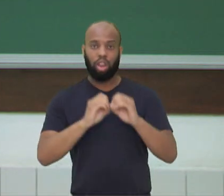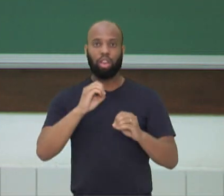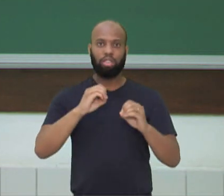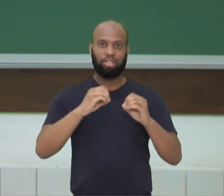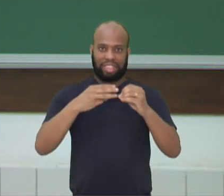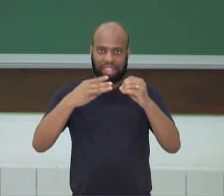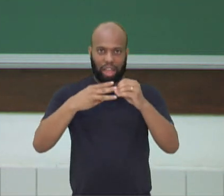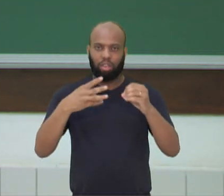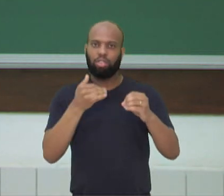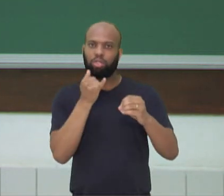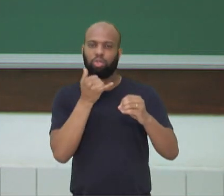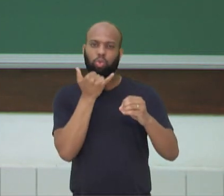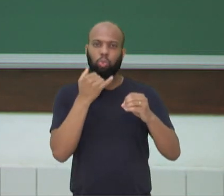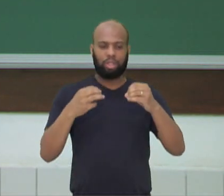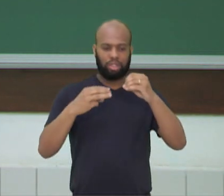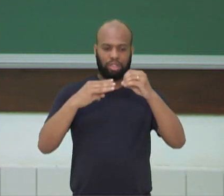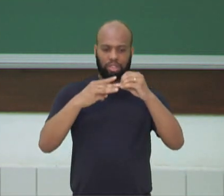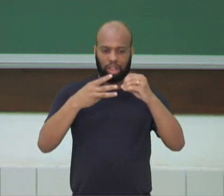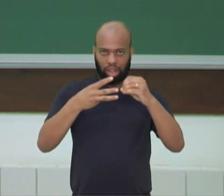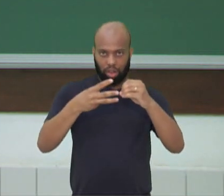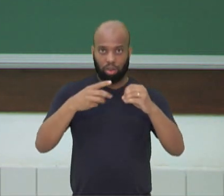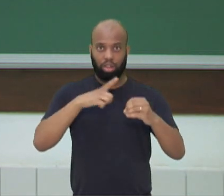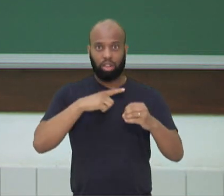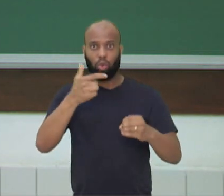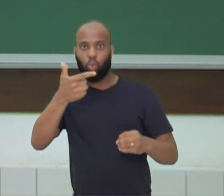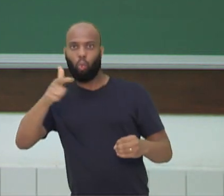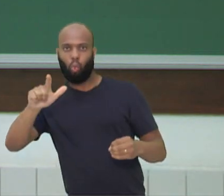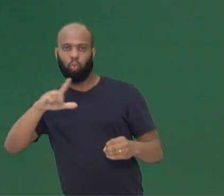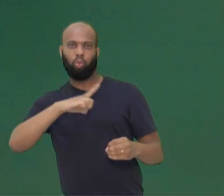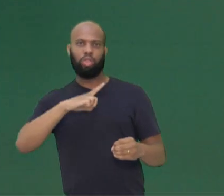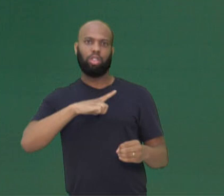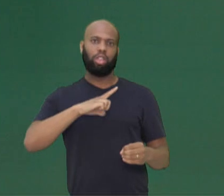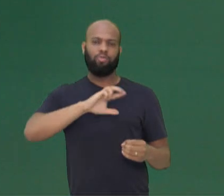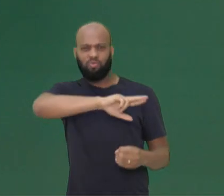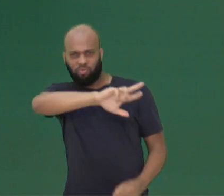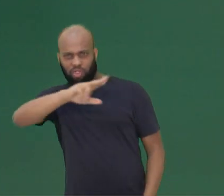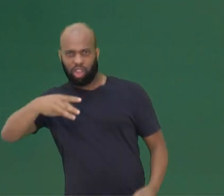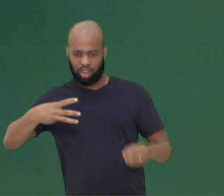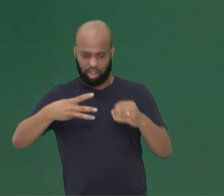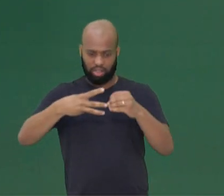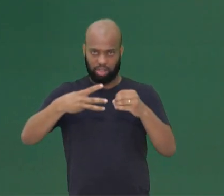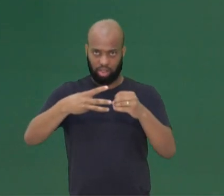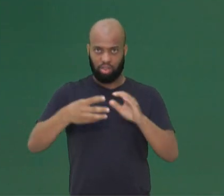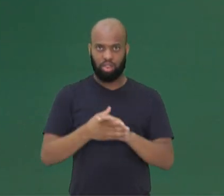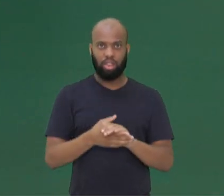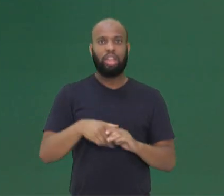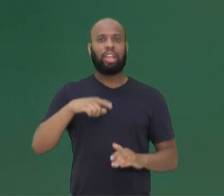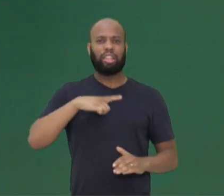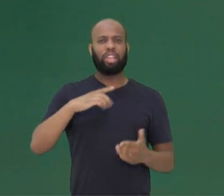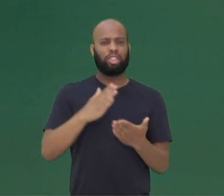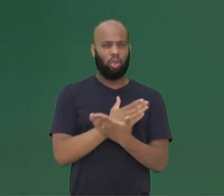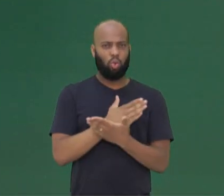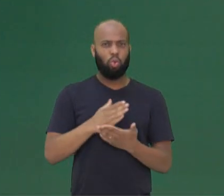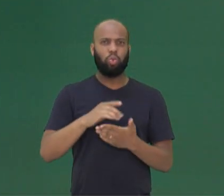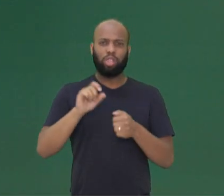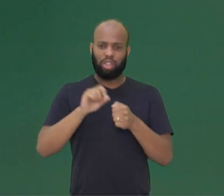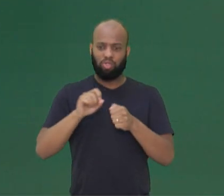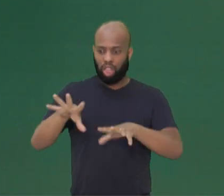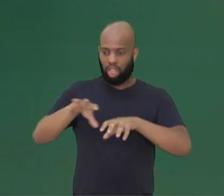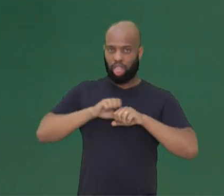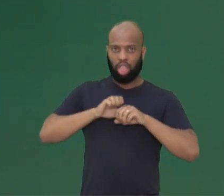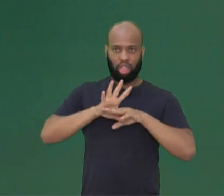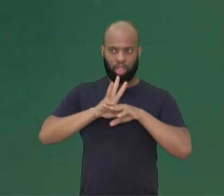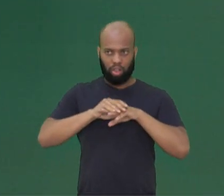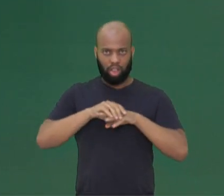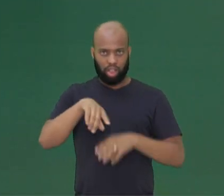ver olho nu. E desses seres unicelulares, se eu contar para vocês que muitos causam doenças, vocês acreditam?